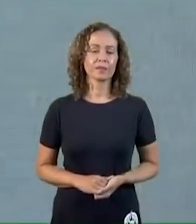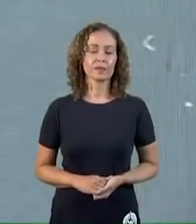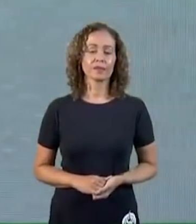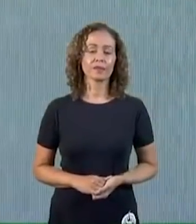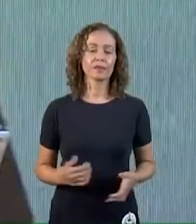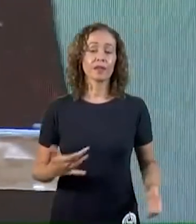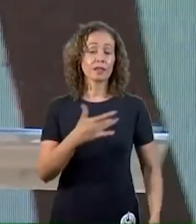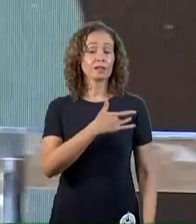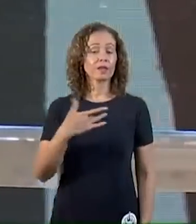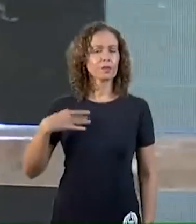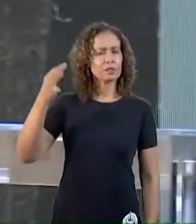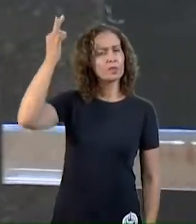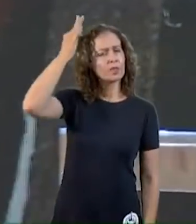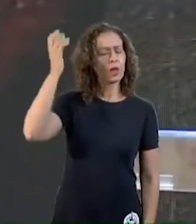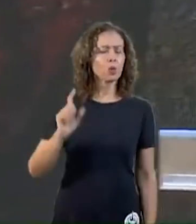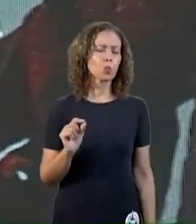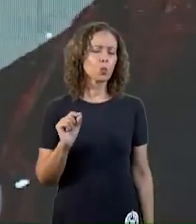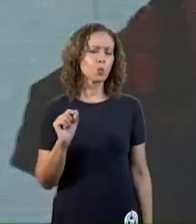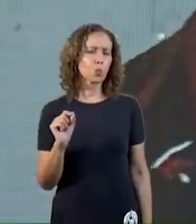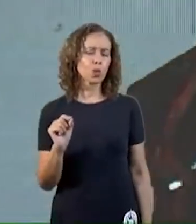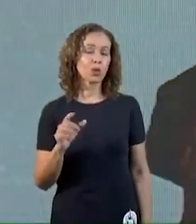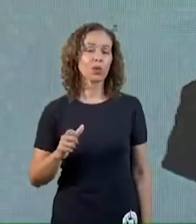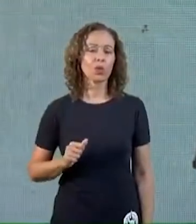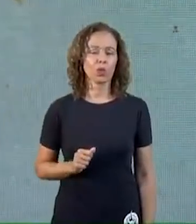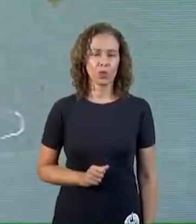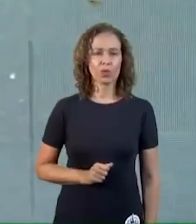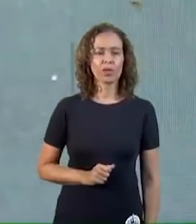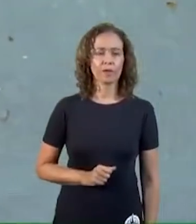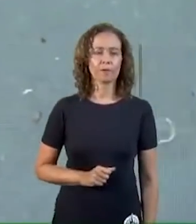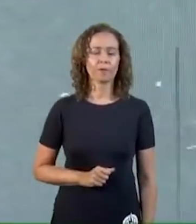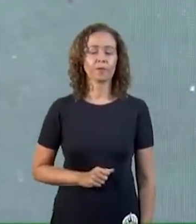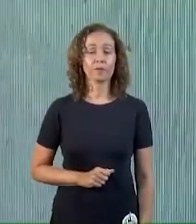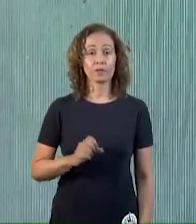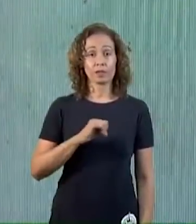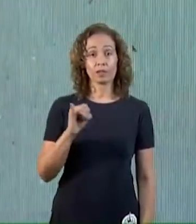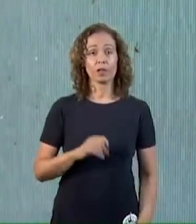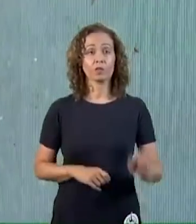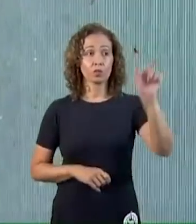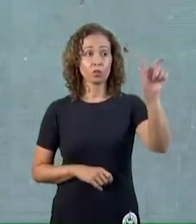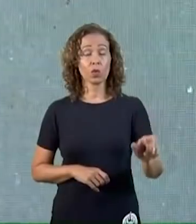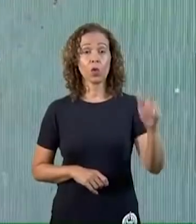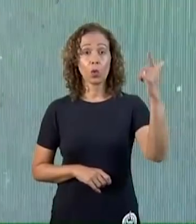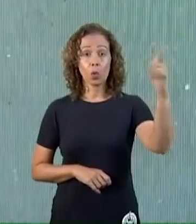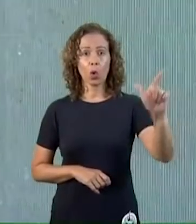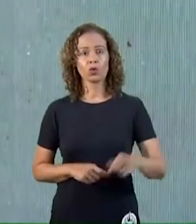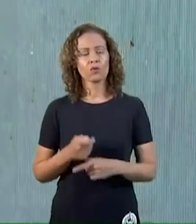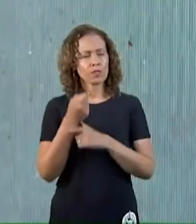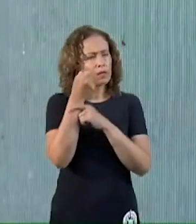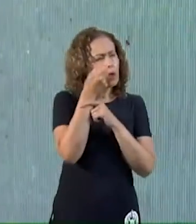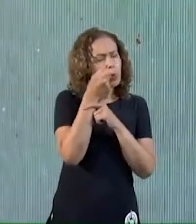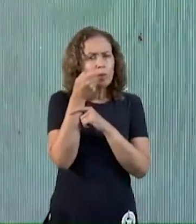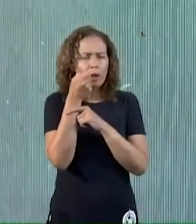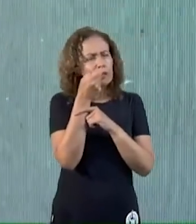Sabe o que é saúde espiritual? É quando você tira a lupa do outro e coloca o microscópio em você e